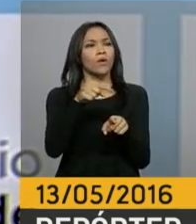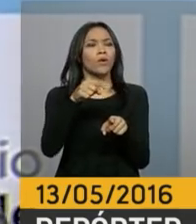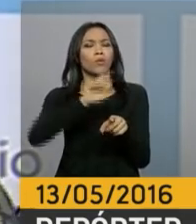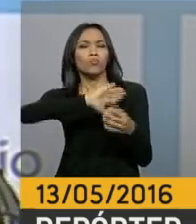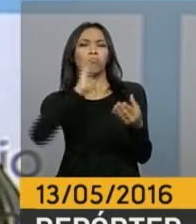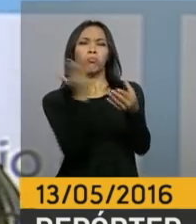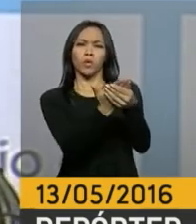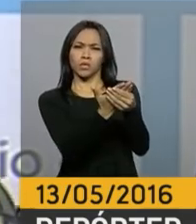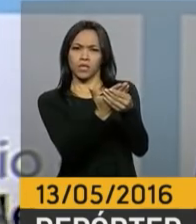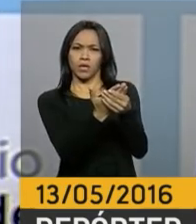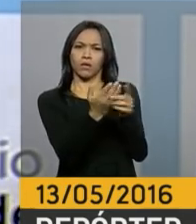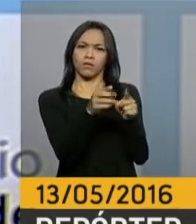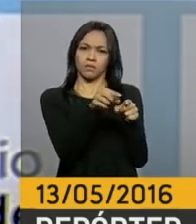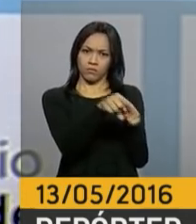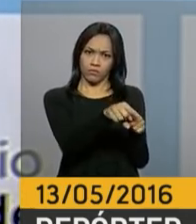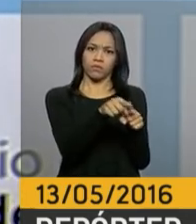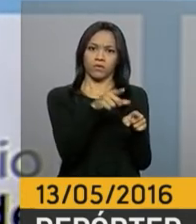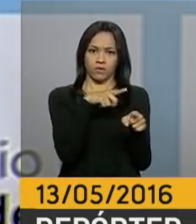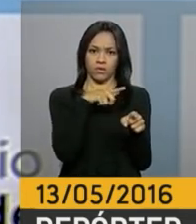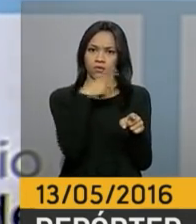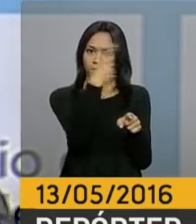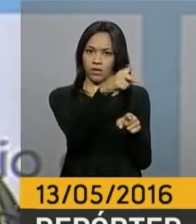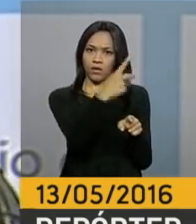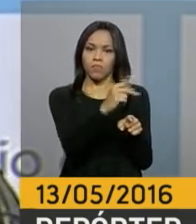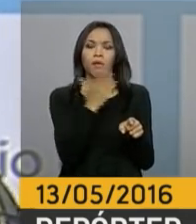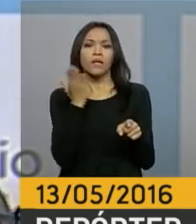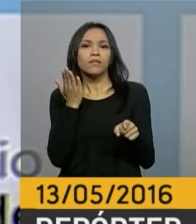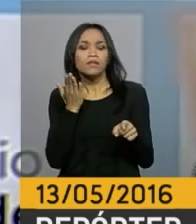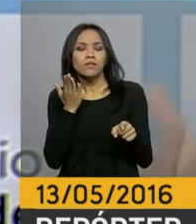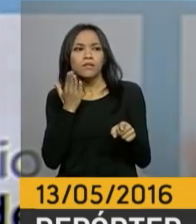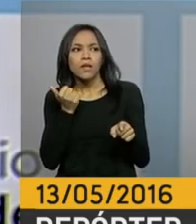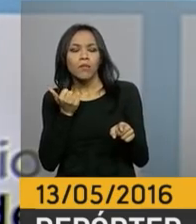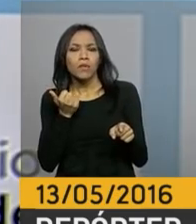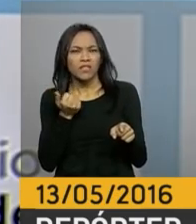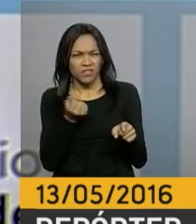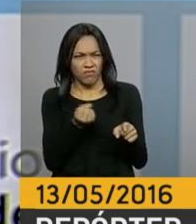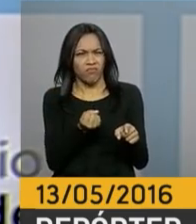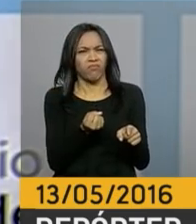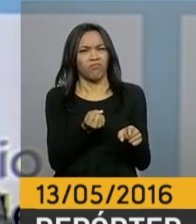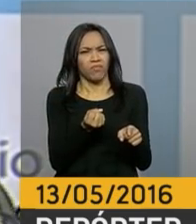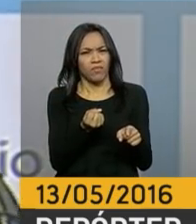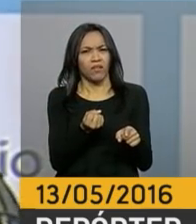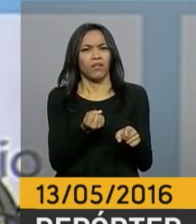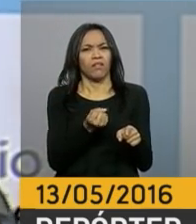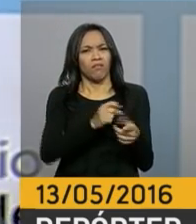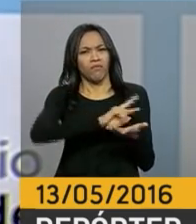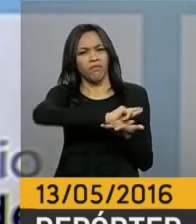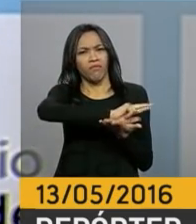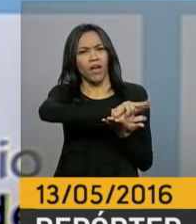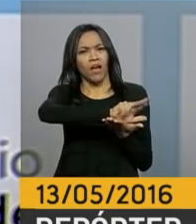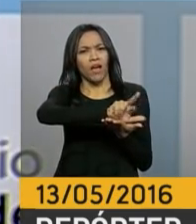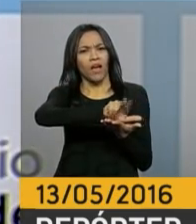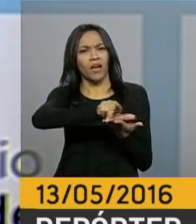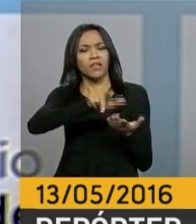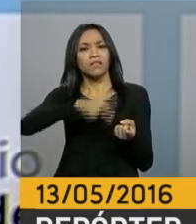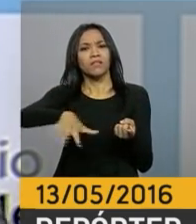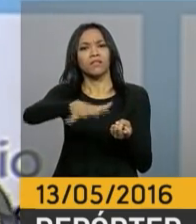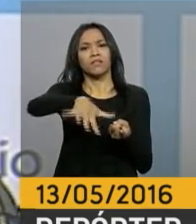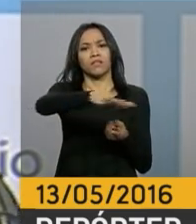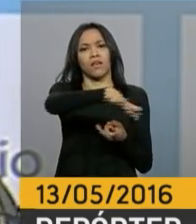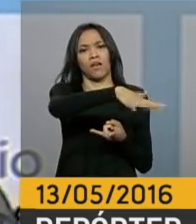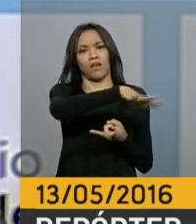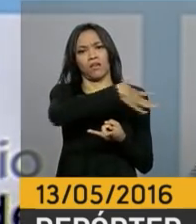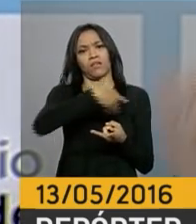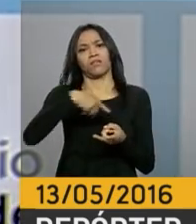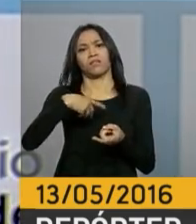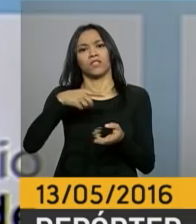sigilo evidentemente para que nós possamos ident ficar São muitos os são muitas as áreas sob investigação